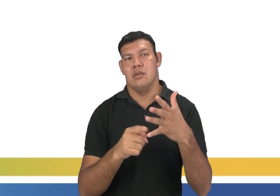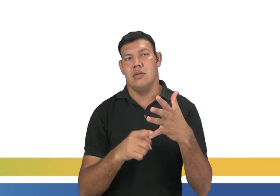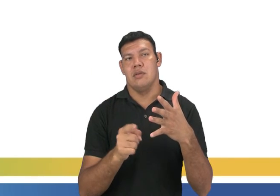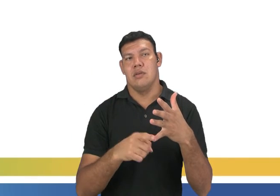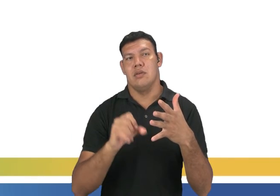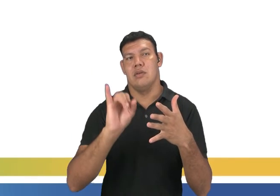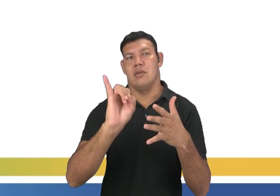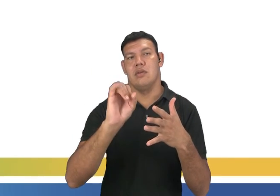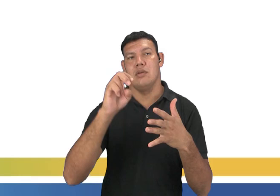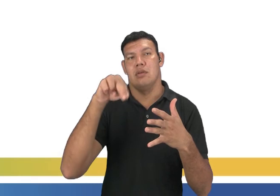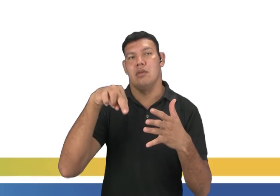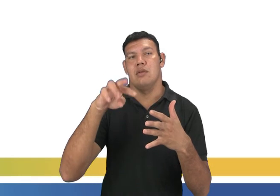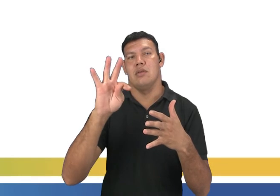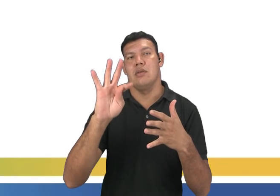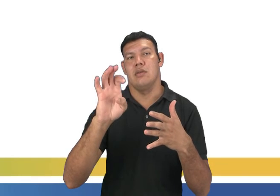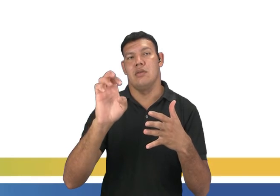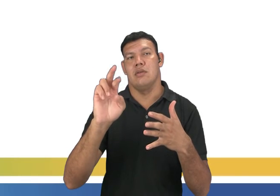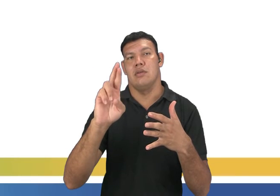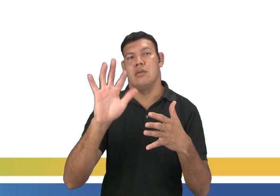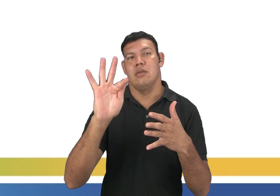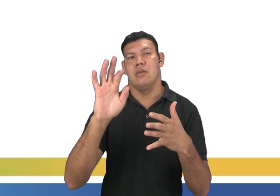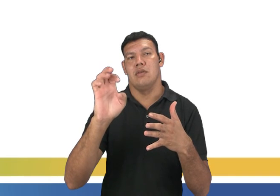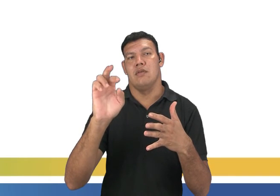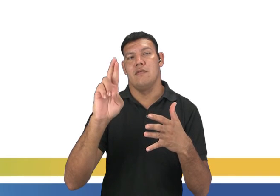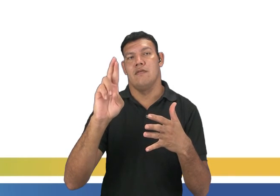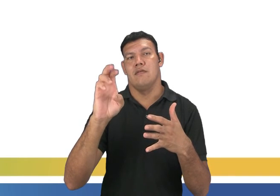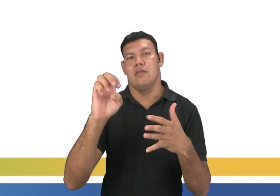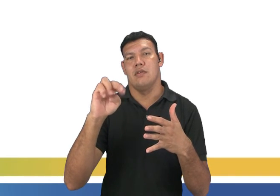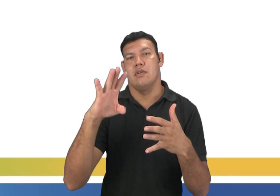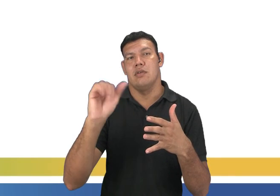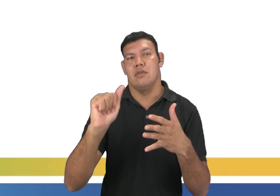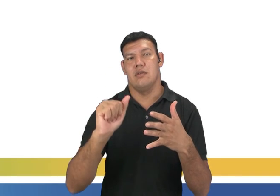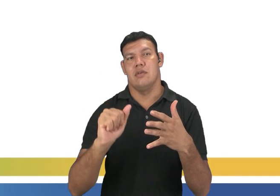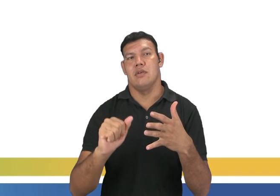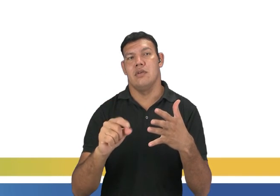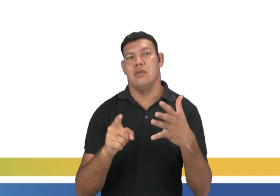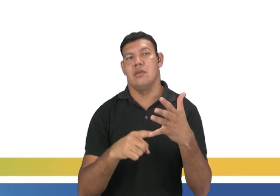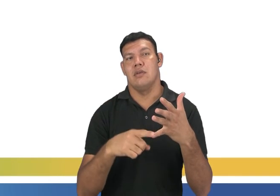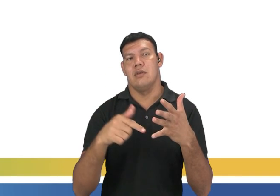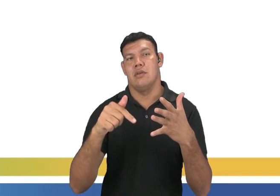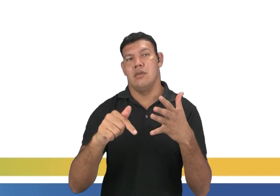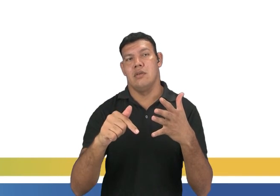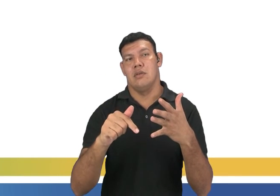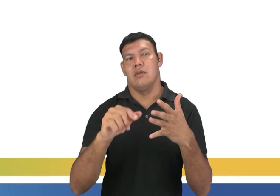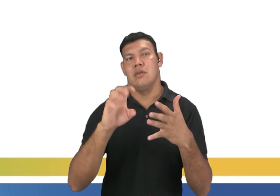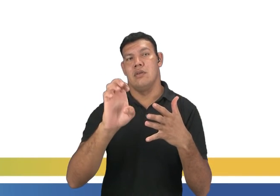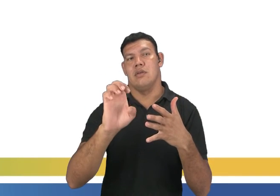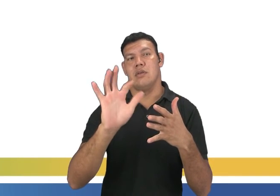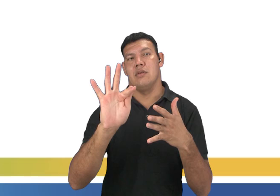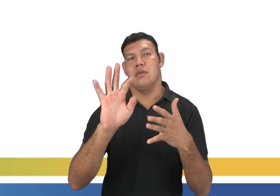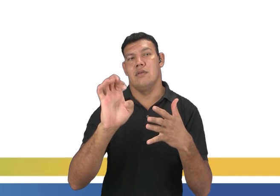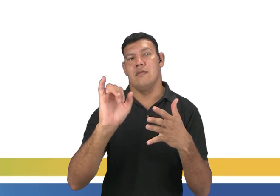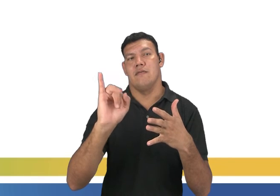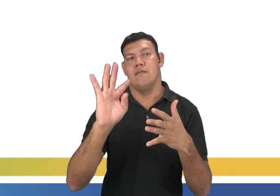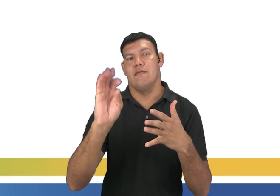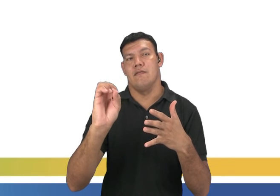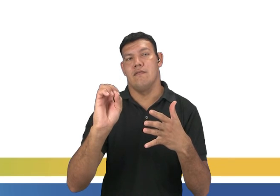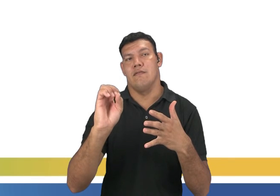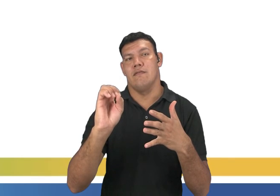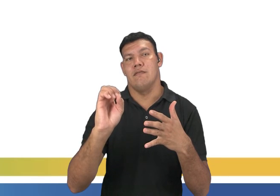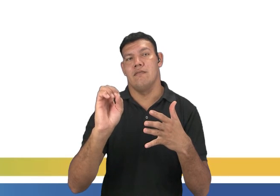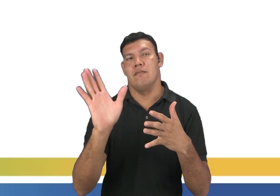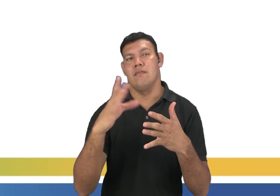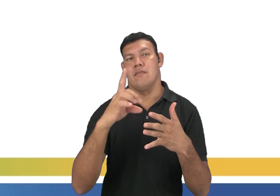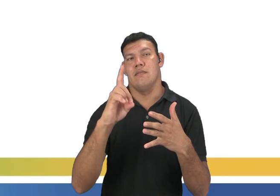Um efeito aí, por exemplo, aquele carro de Fórmula 1 produz aquele sonzinho quando ele passa pela gente, que é um efeito